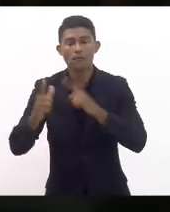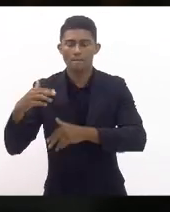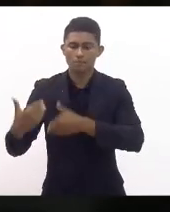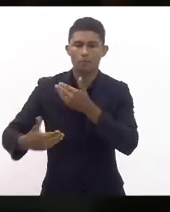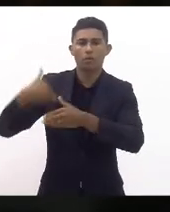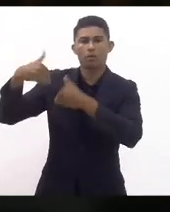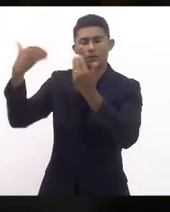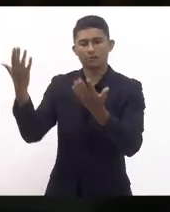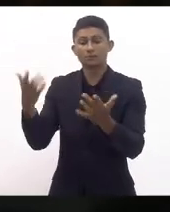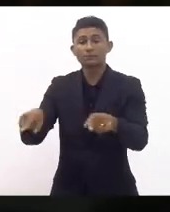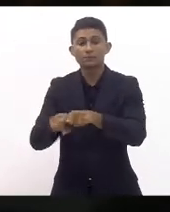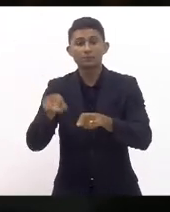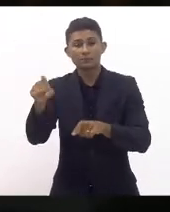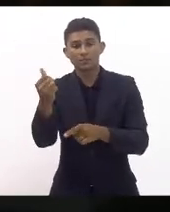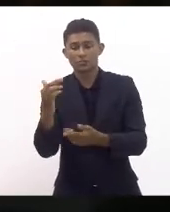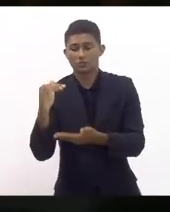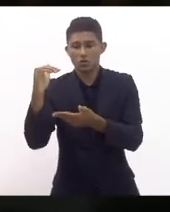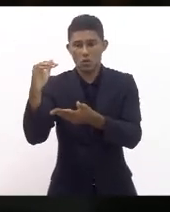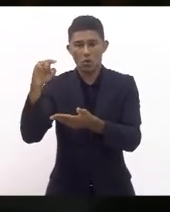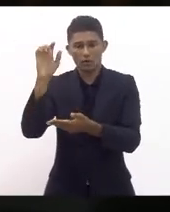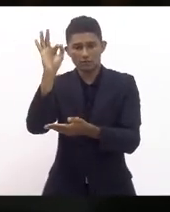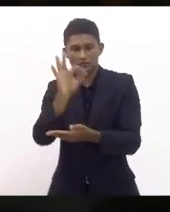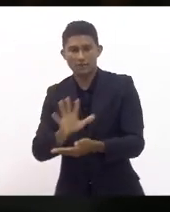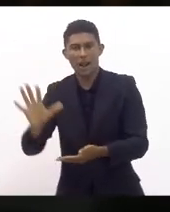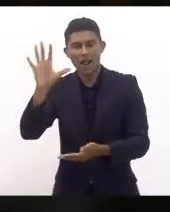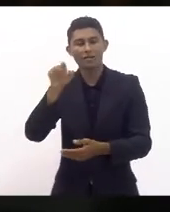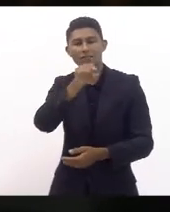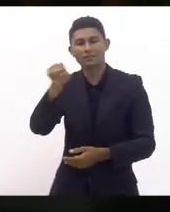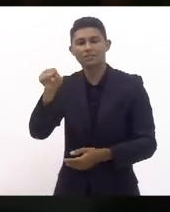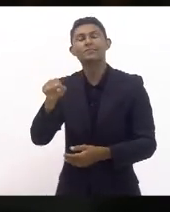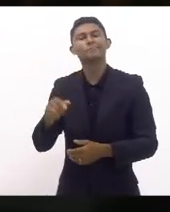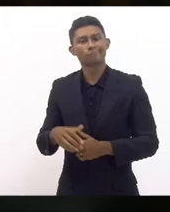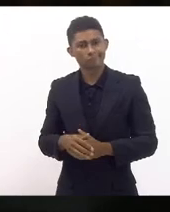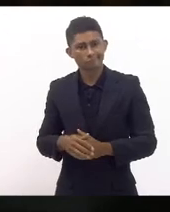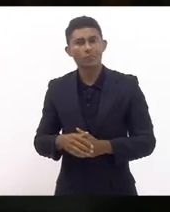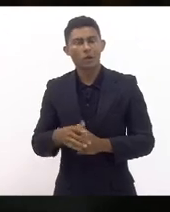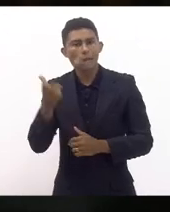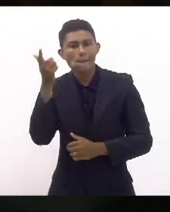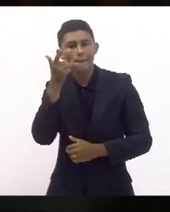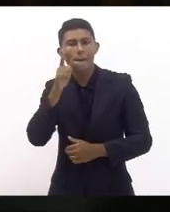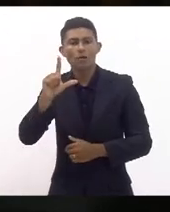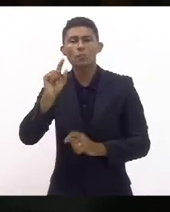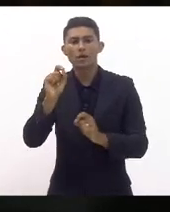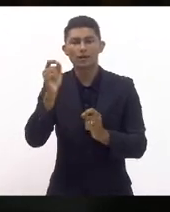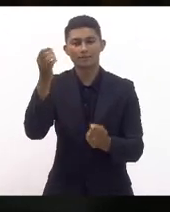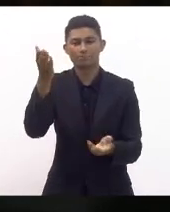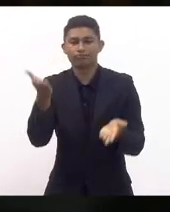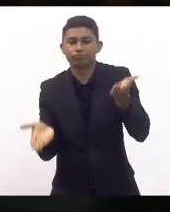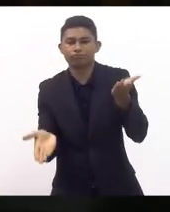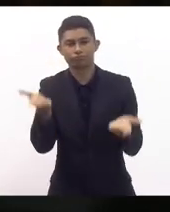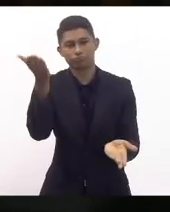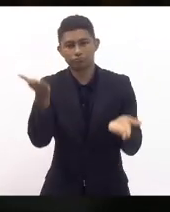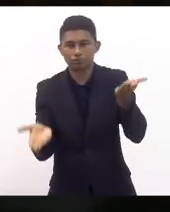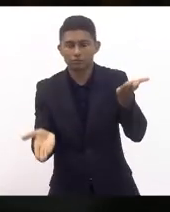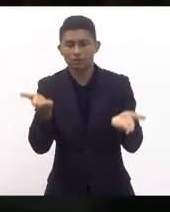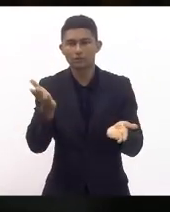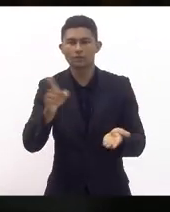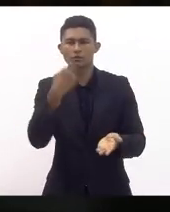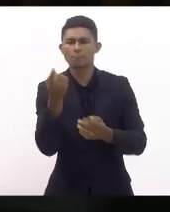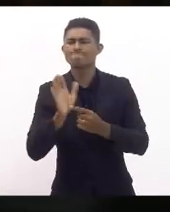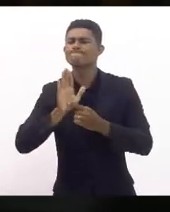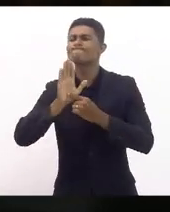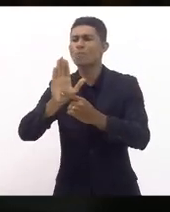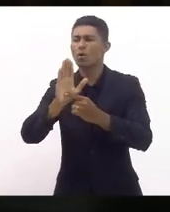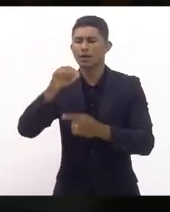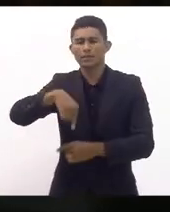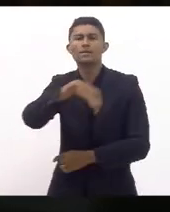que o Tesouro Nacional pudesse ter uma compreensão diferenciada daquilo que é equilíbrio fiscal. Conseguimos mostrar para ele que o